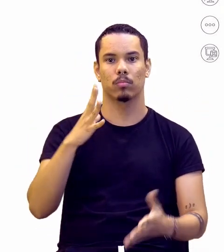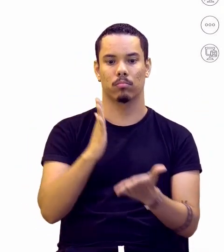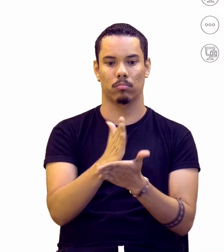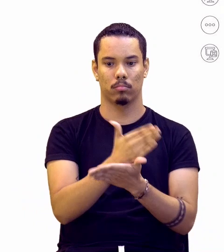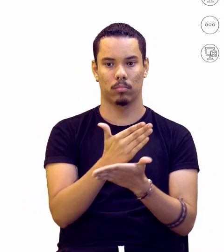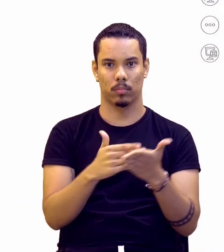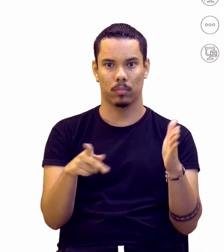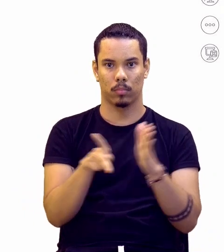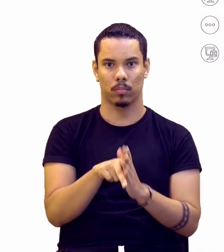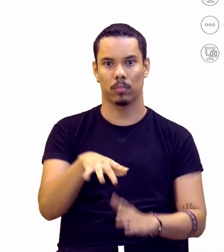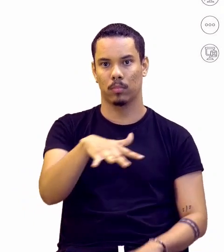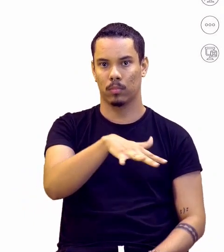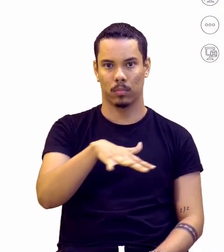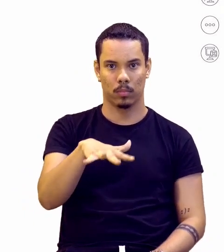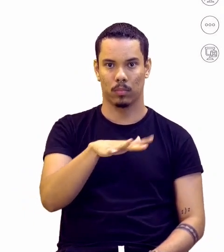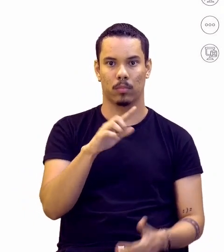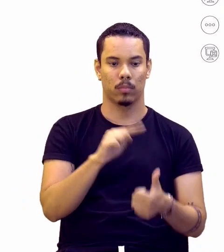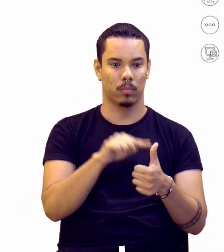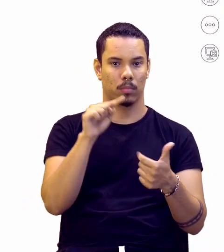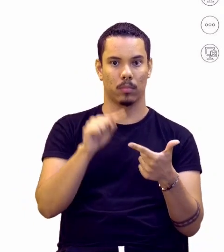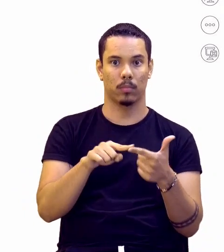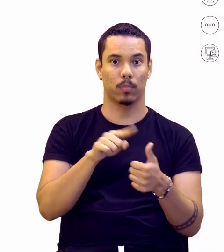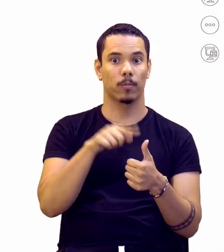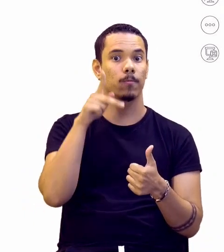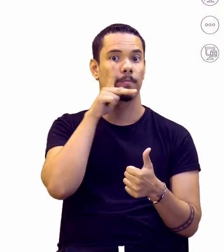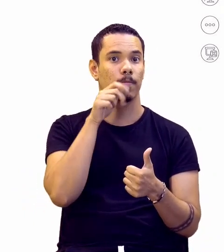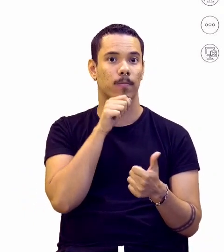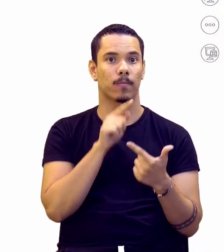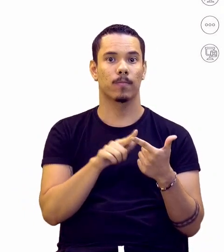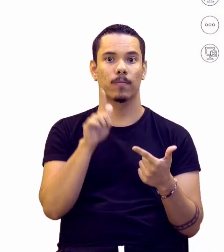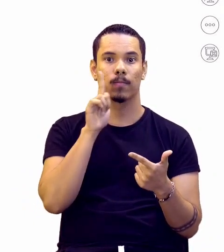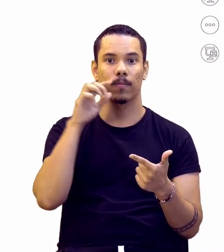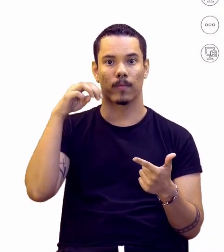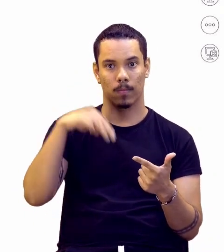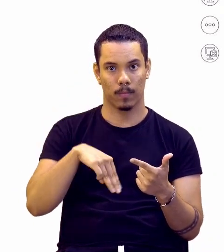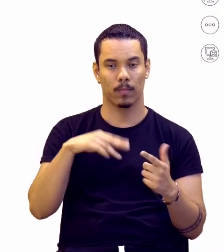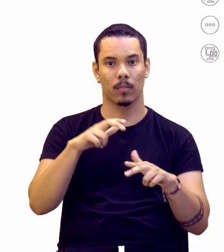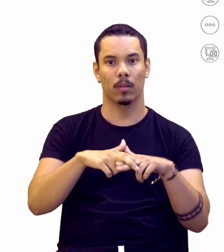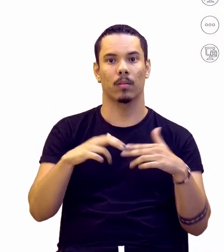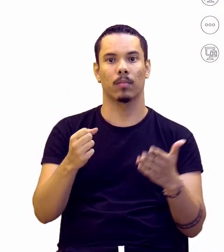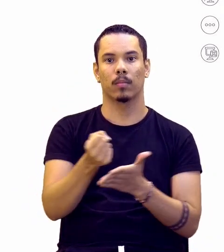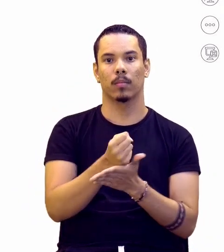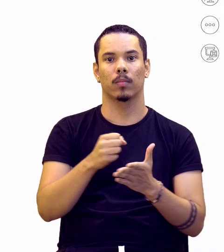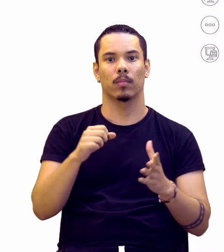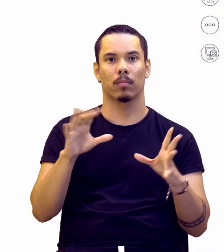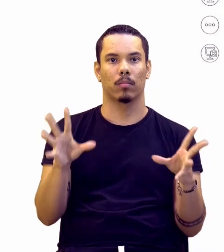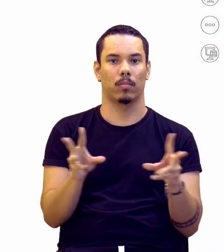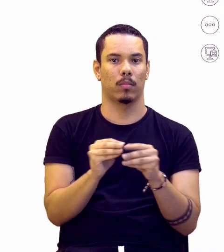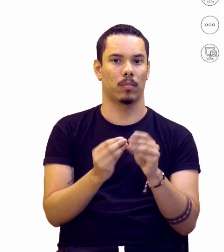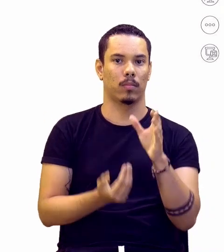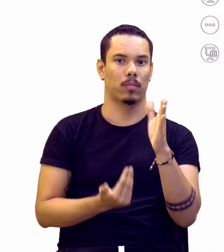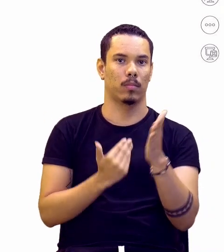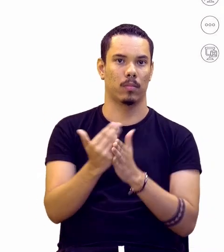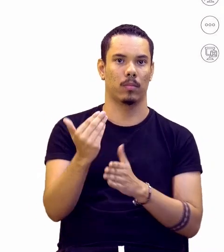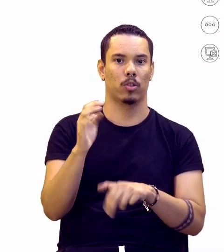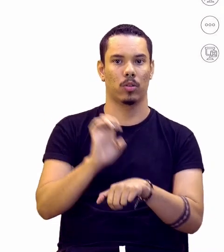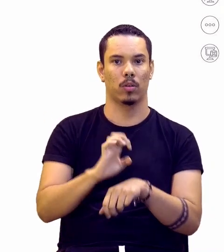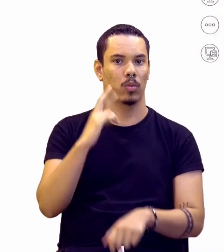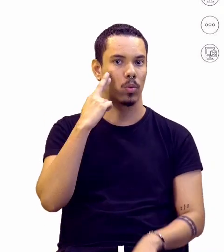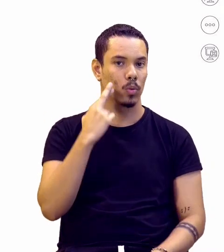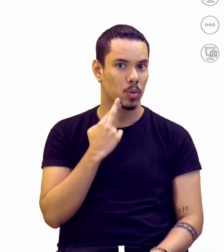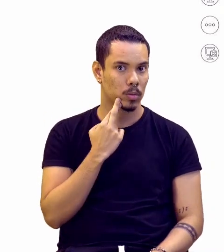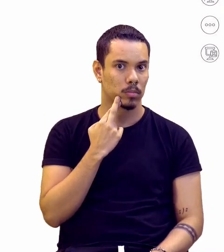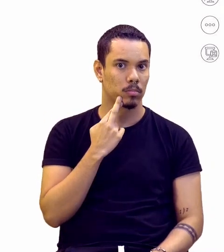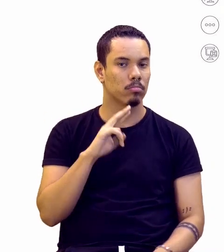das áreas dos dois existentes, Porto Velho e Guajará-Mirim. Com essa base municipal, nasce o estado de Rondônia. Alguma